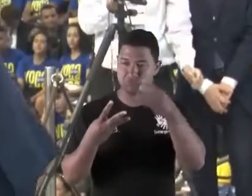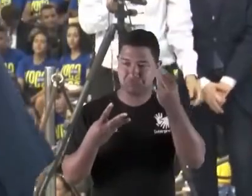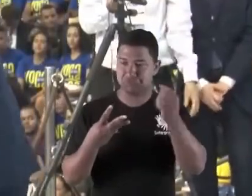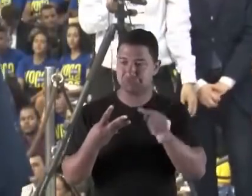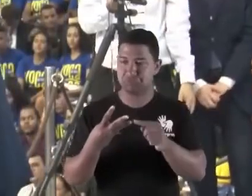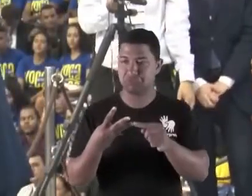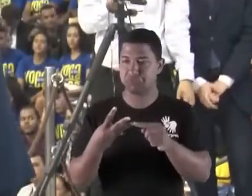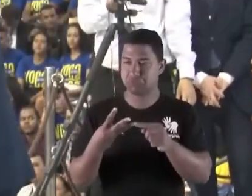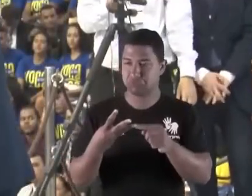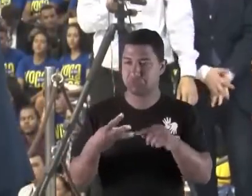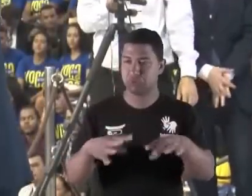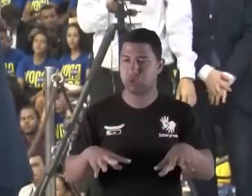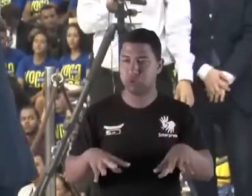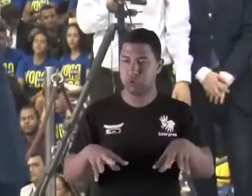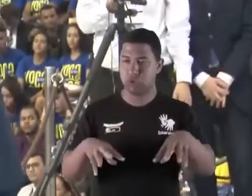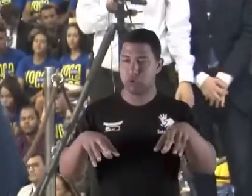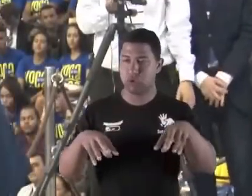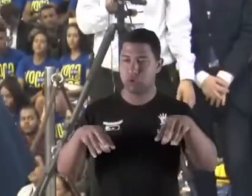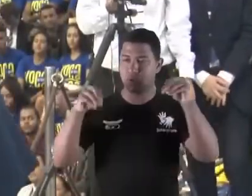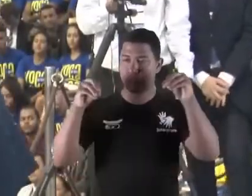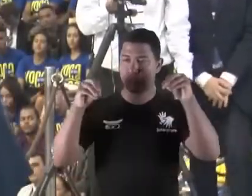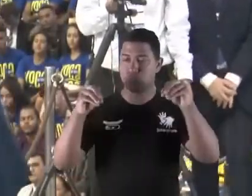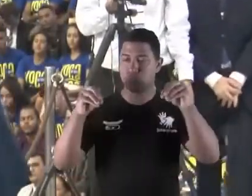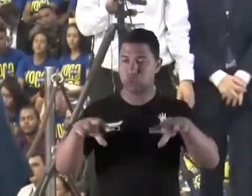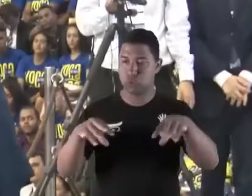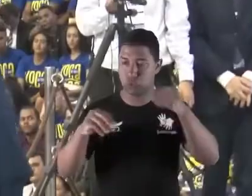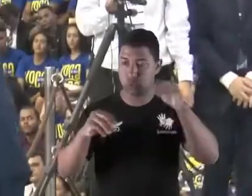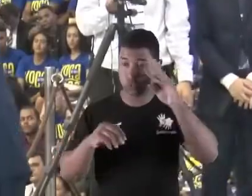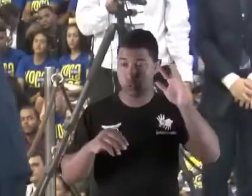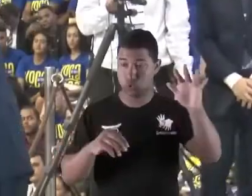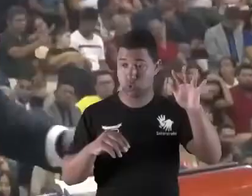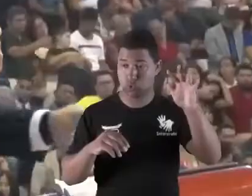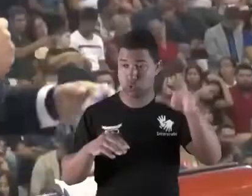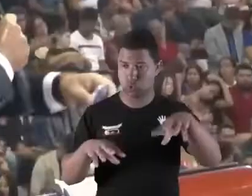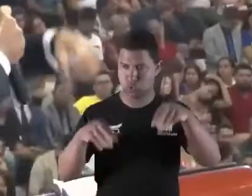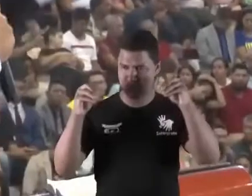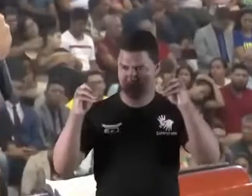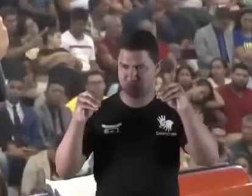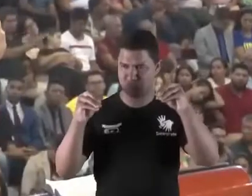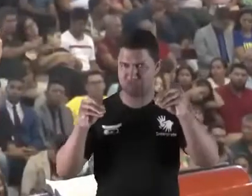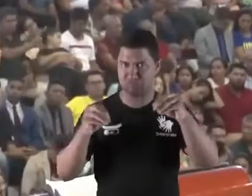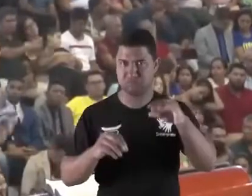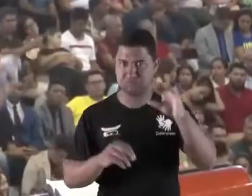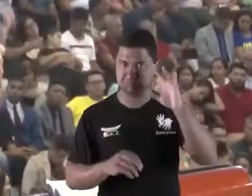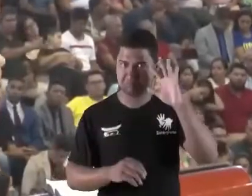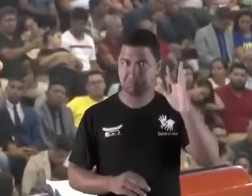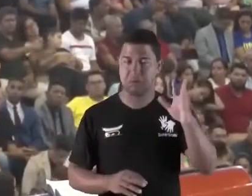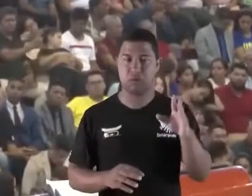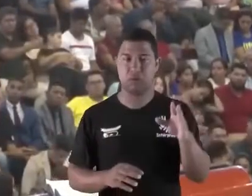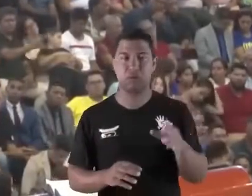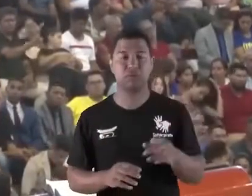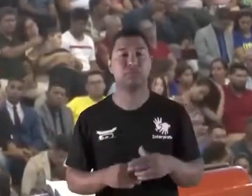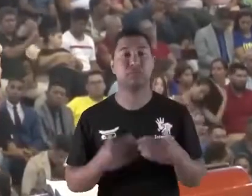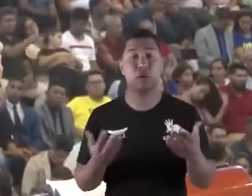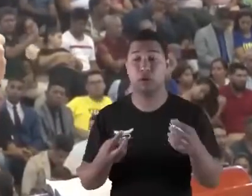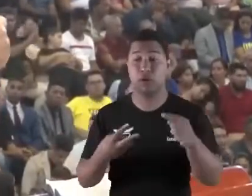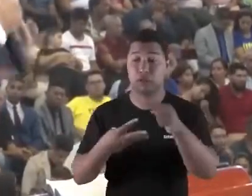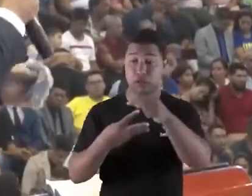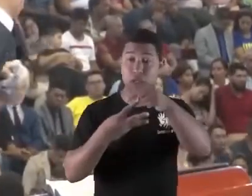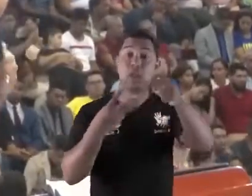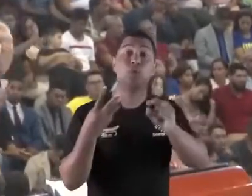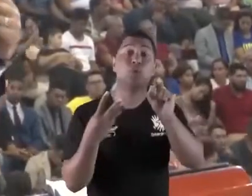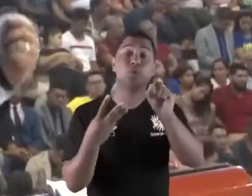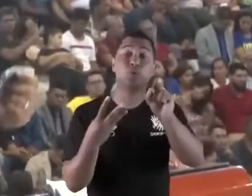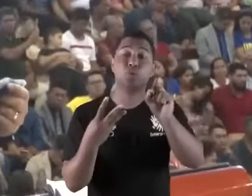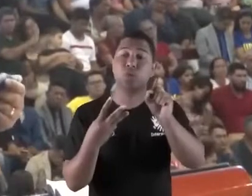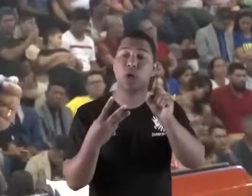Essas visões nos ensinam, nos influenciam,